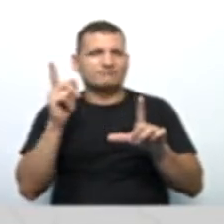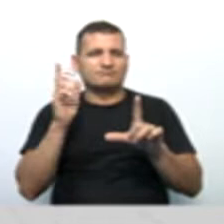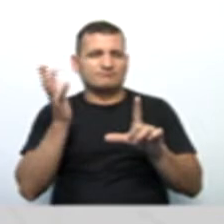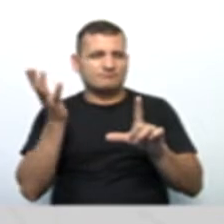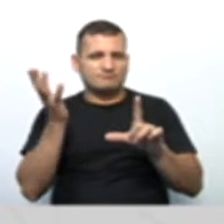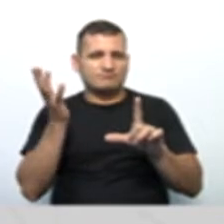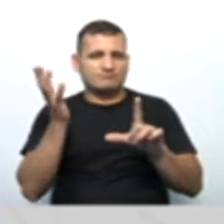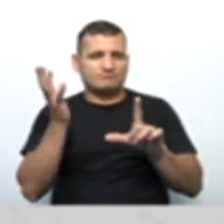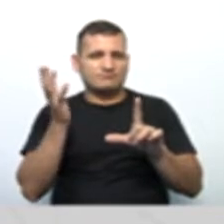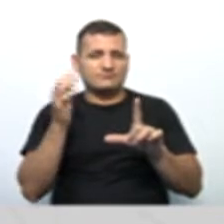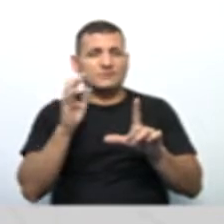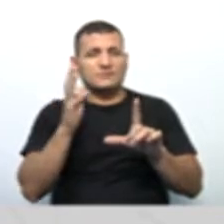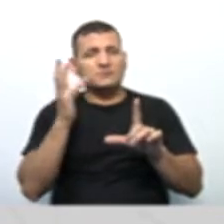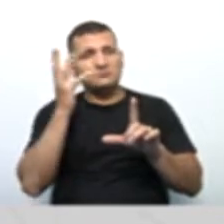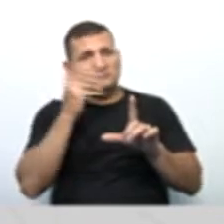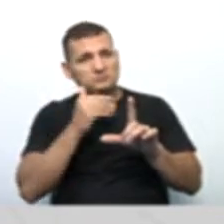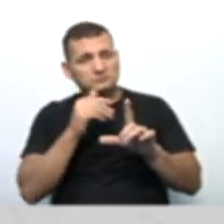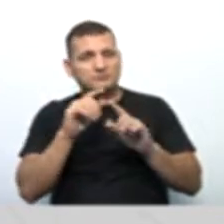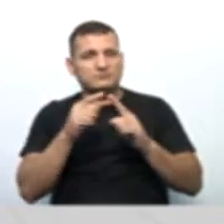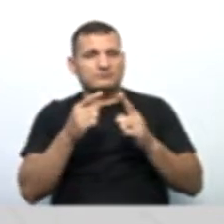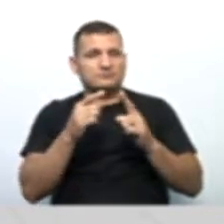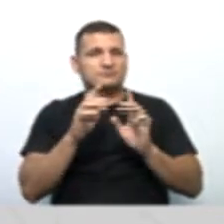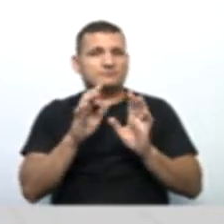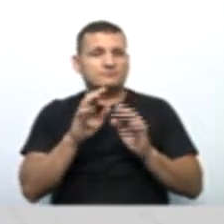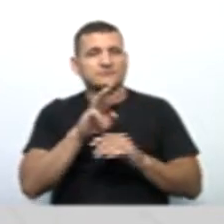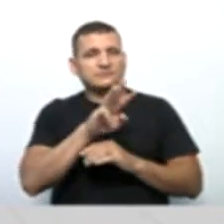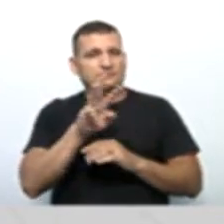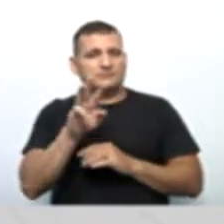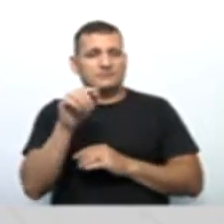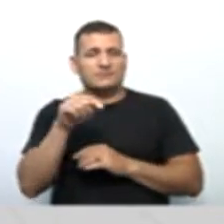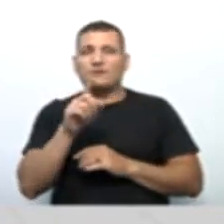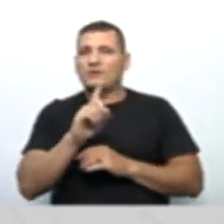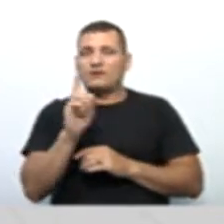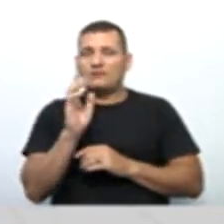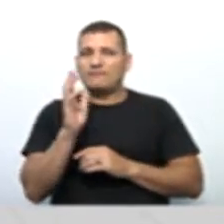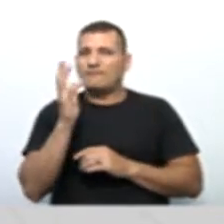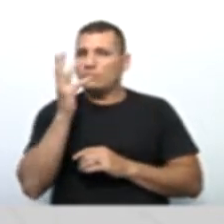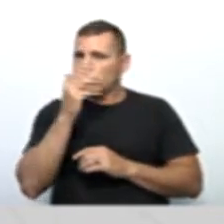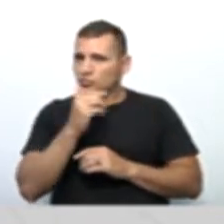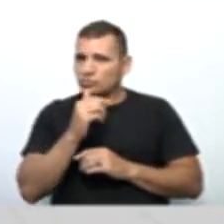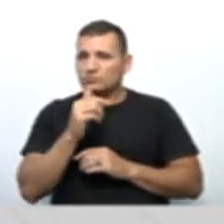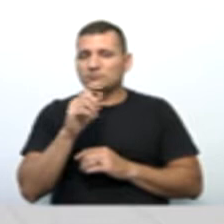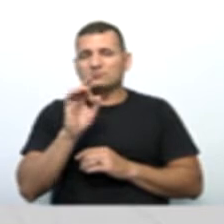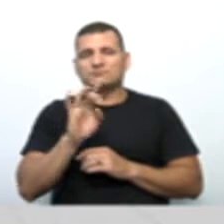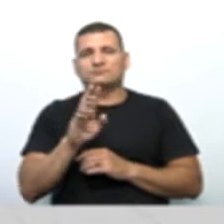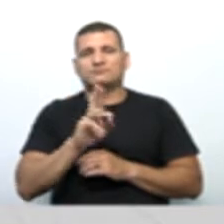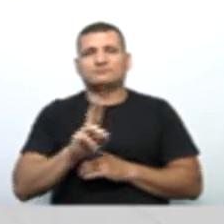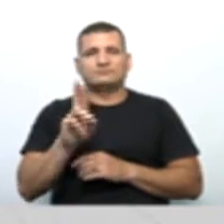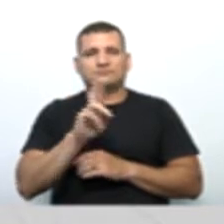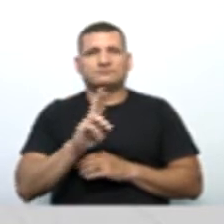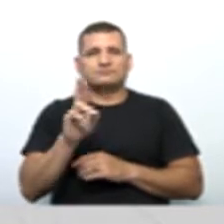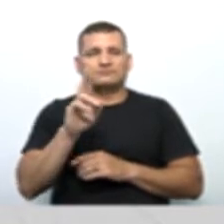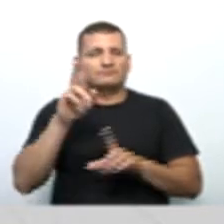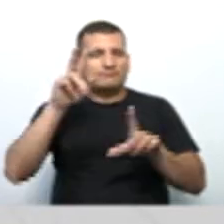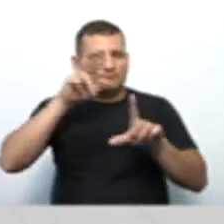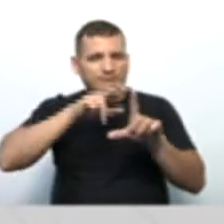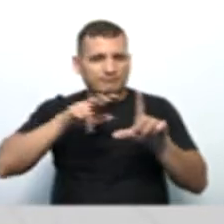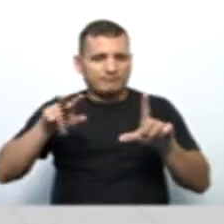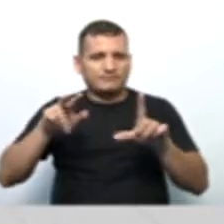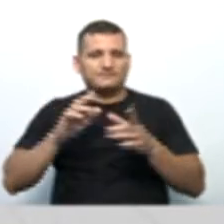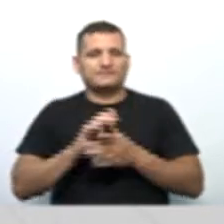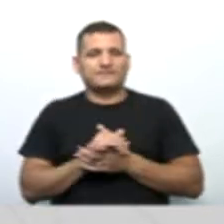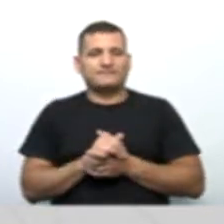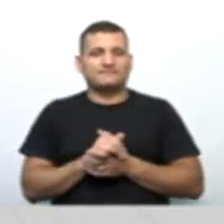a mais é bonitinho e repito não é pra ficar bonitinho é pra ficar usável e legível outra que o